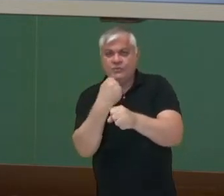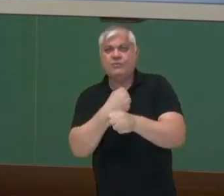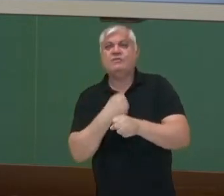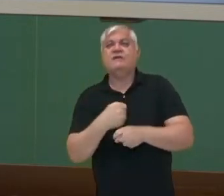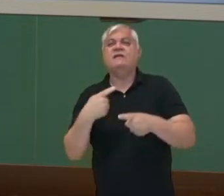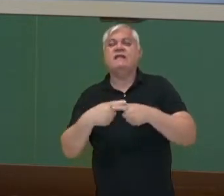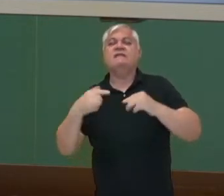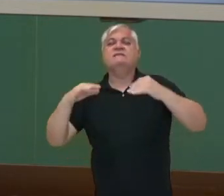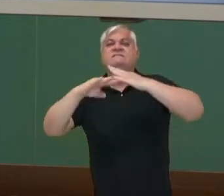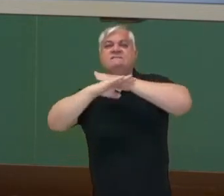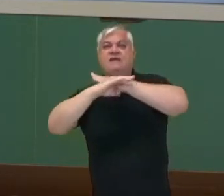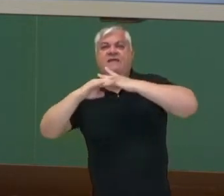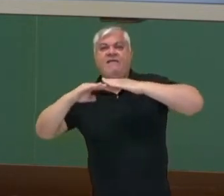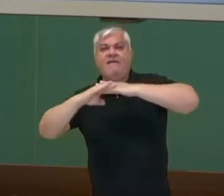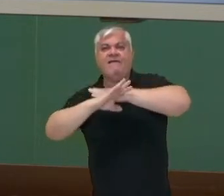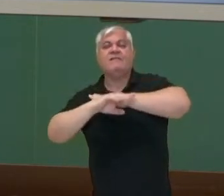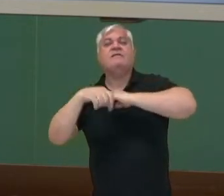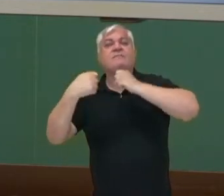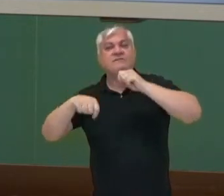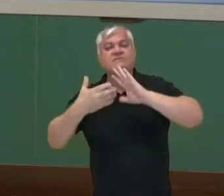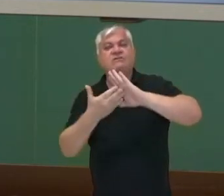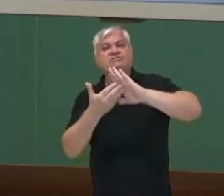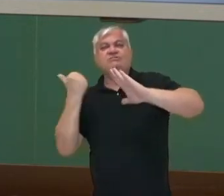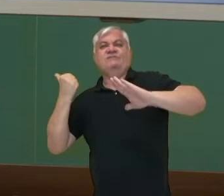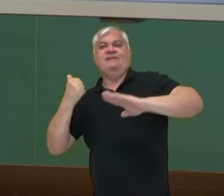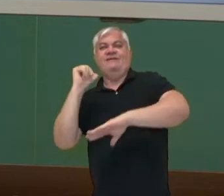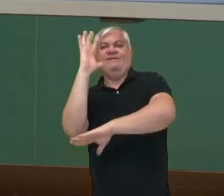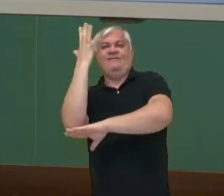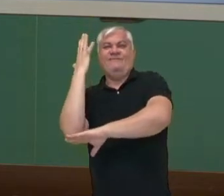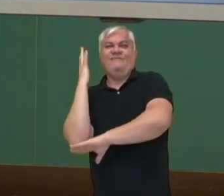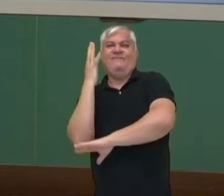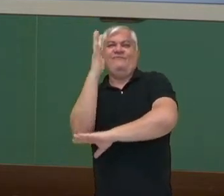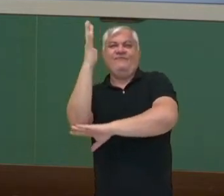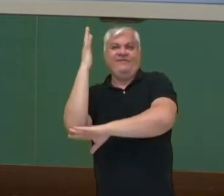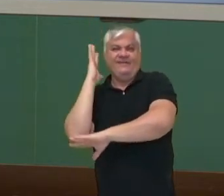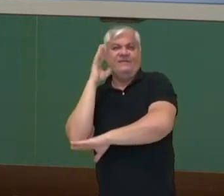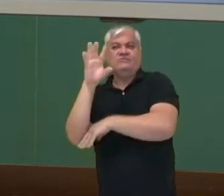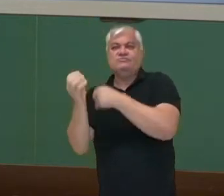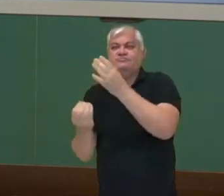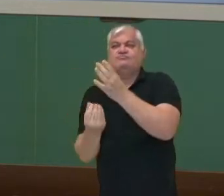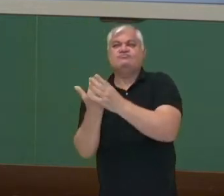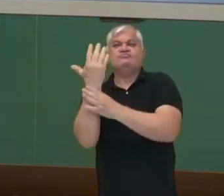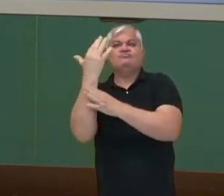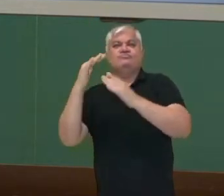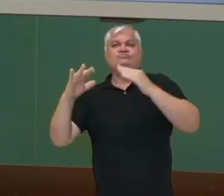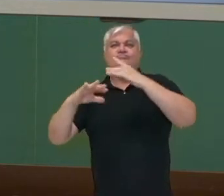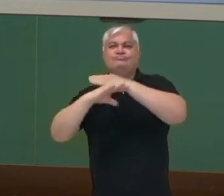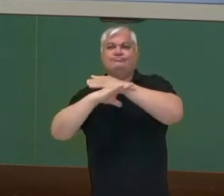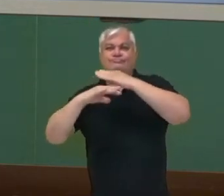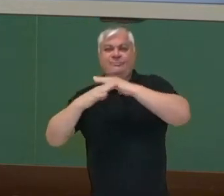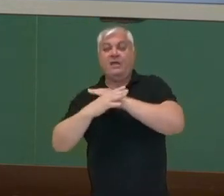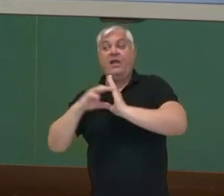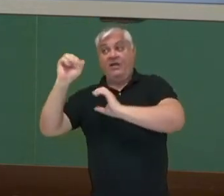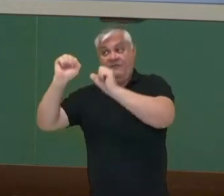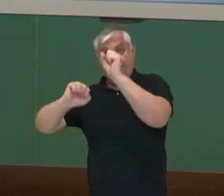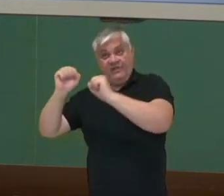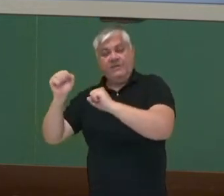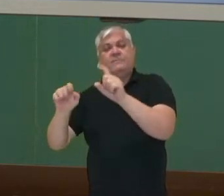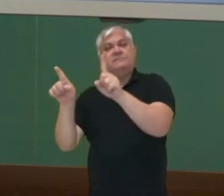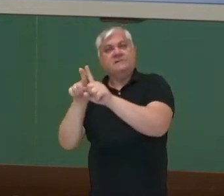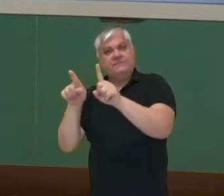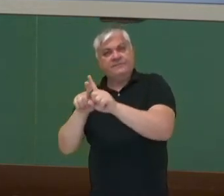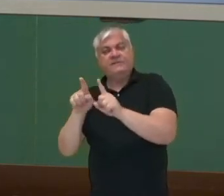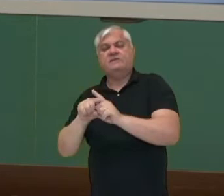de cidades, eu vou ter a retirada da vegetação para que surja a cidade, né? As indústrias também, né? Você